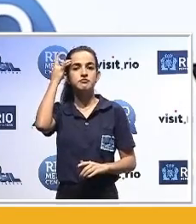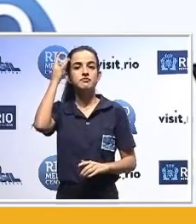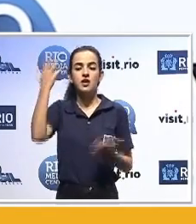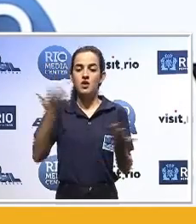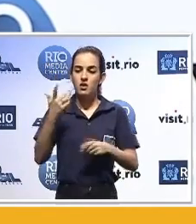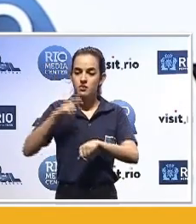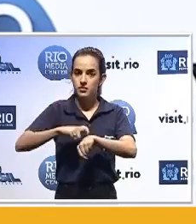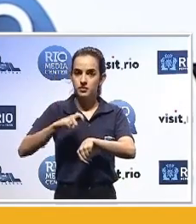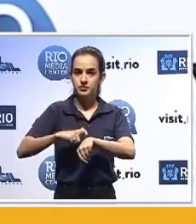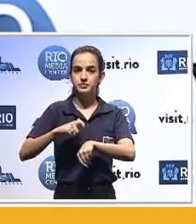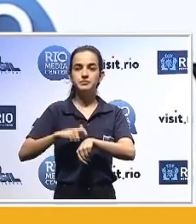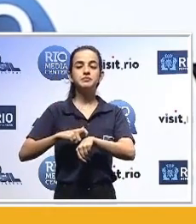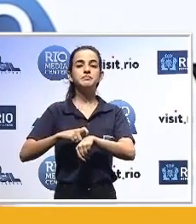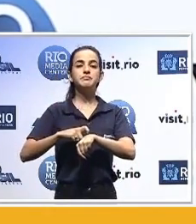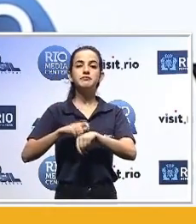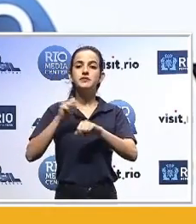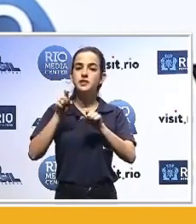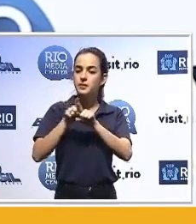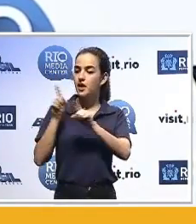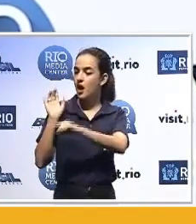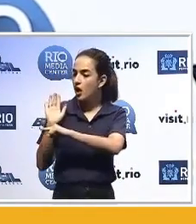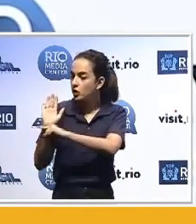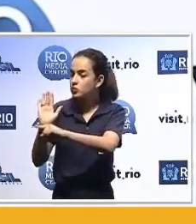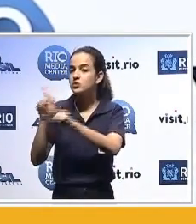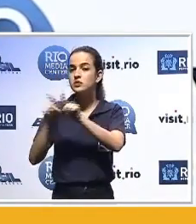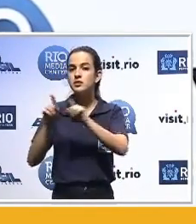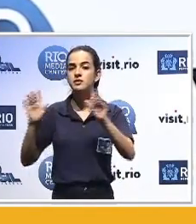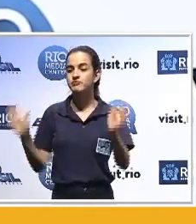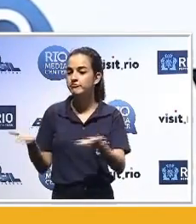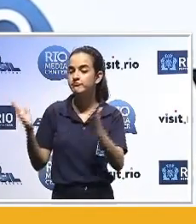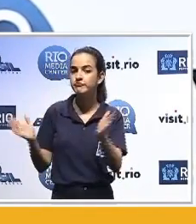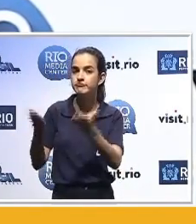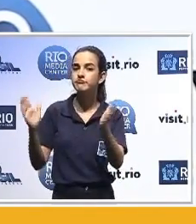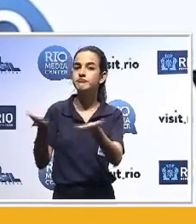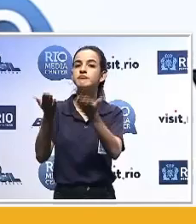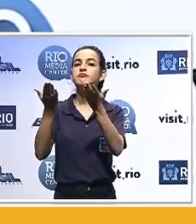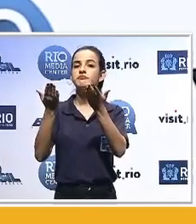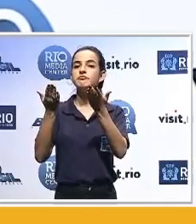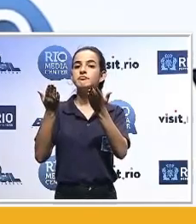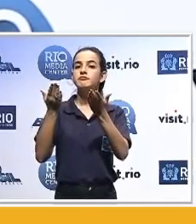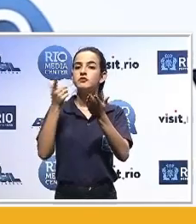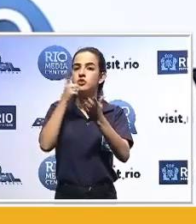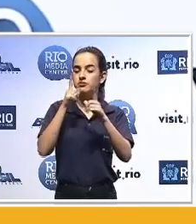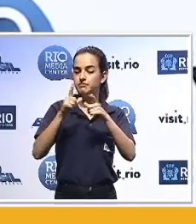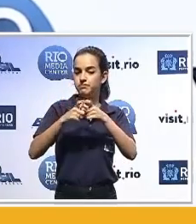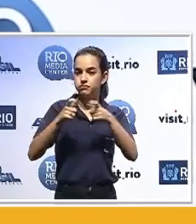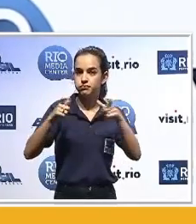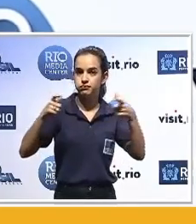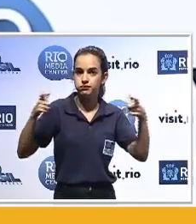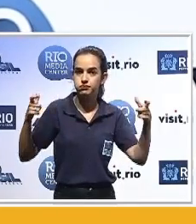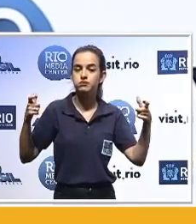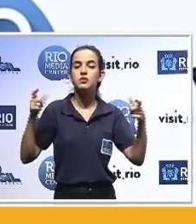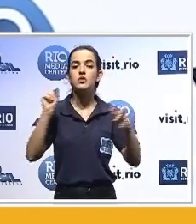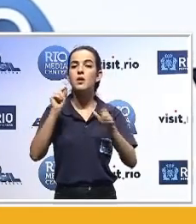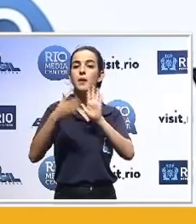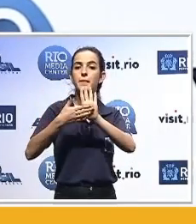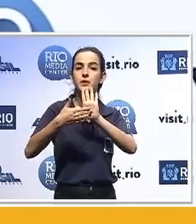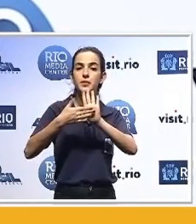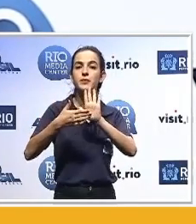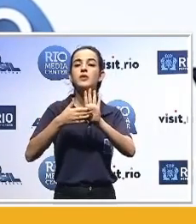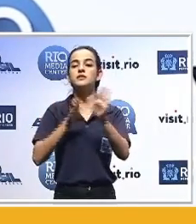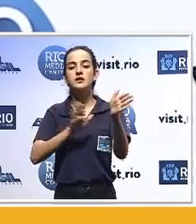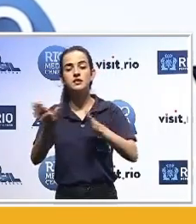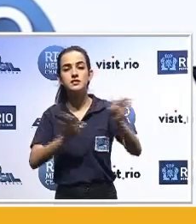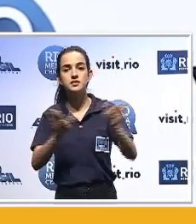momento, né, ajudando e, ao mesmo tempo, reativando de uma forma em grande escala o programa